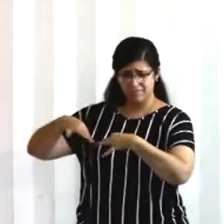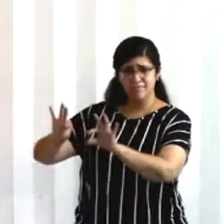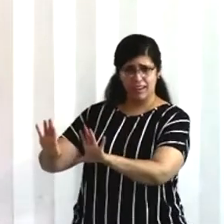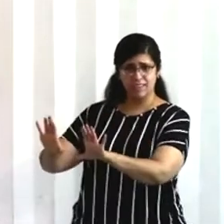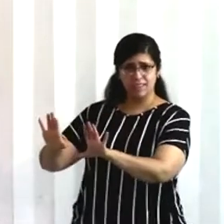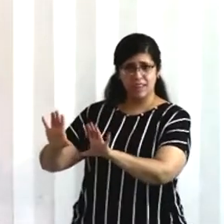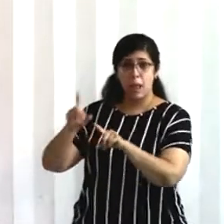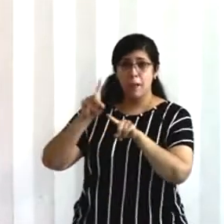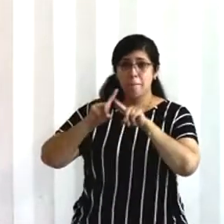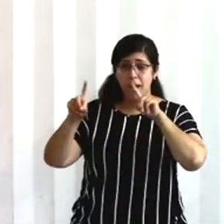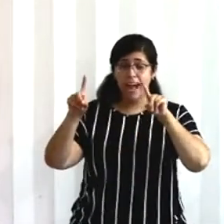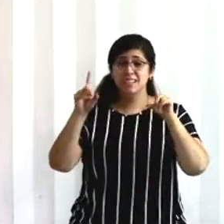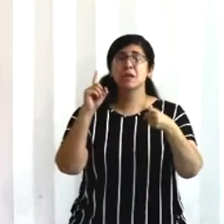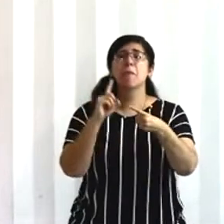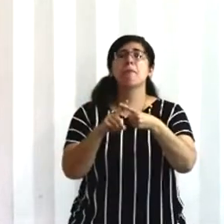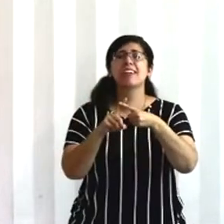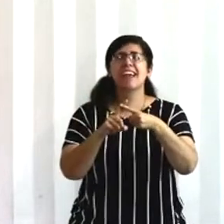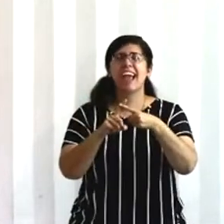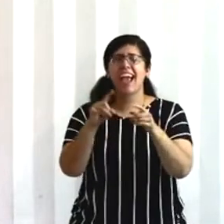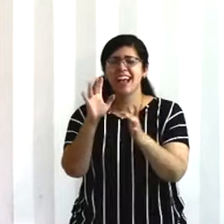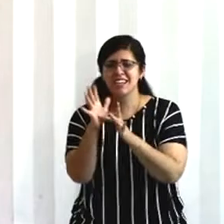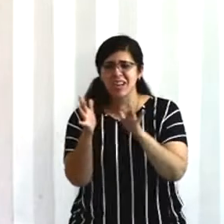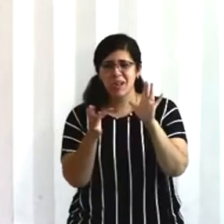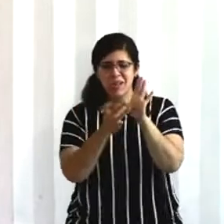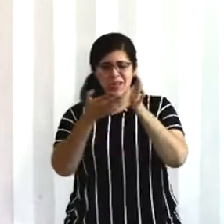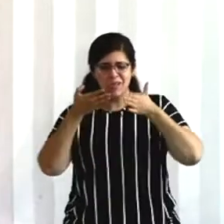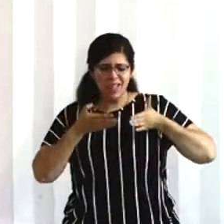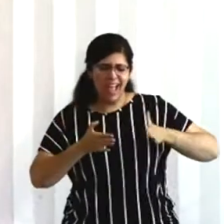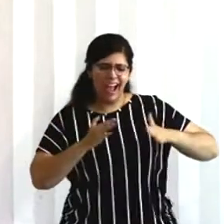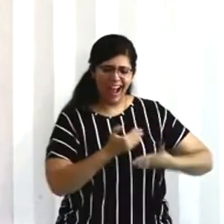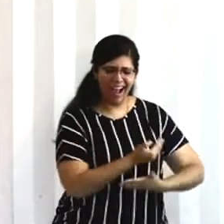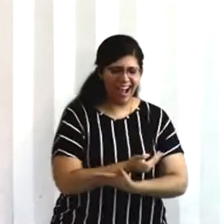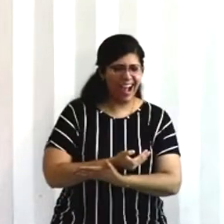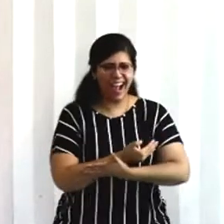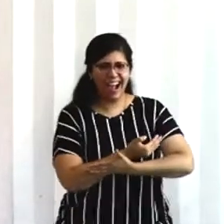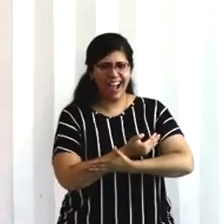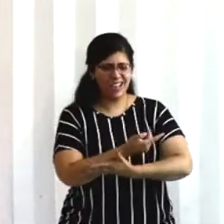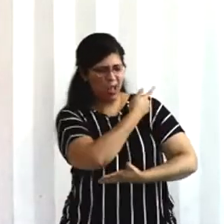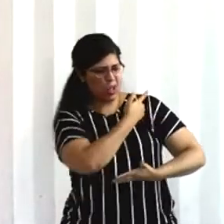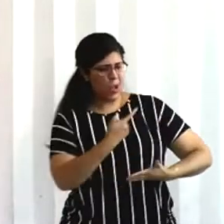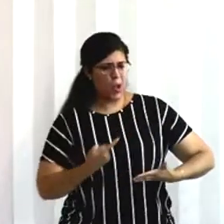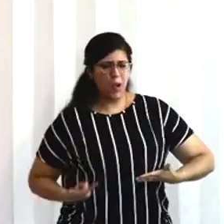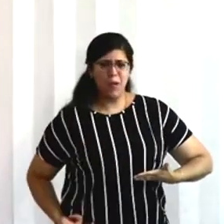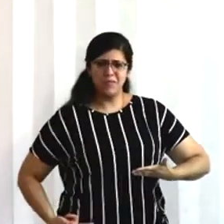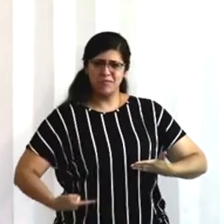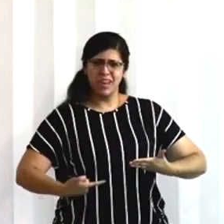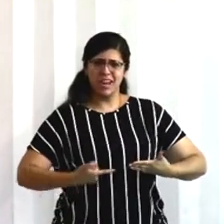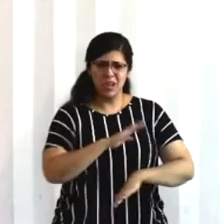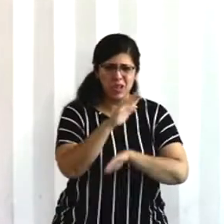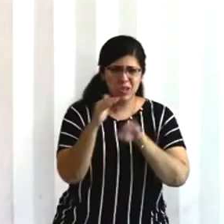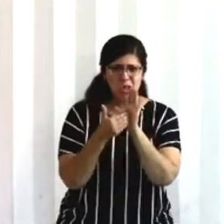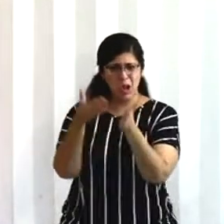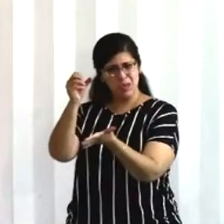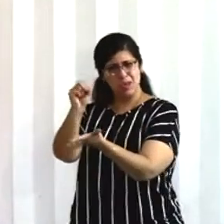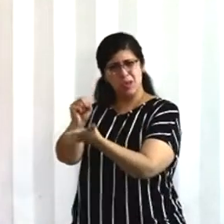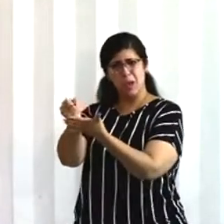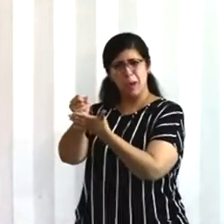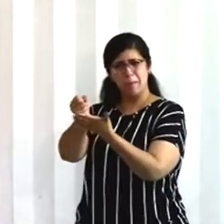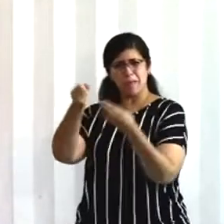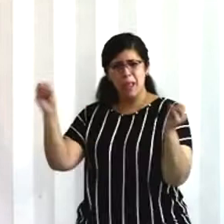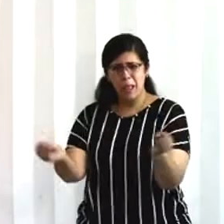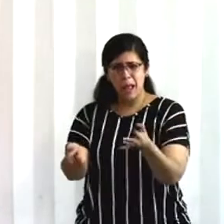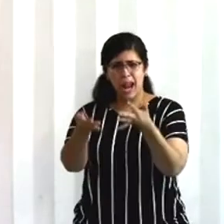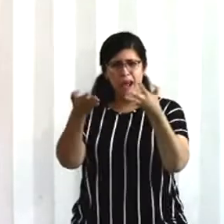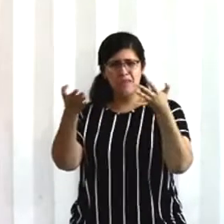Porque um menino nos nasceu, um filho se nos deu, o governo está sobre os seus ombros, e o seu nome será